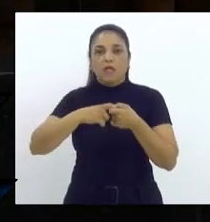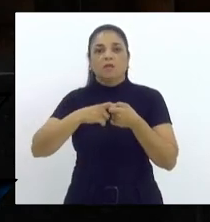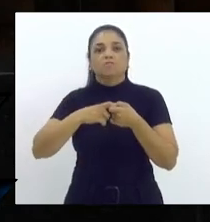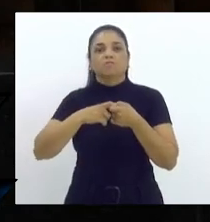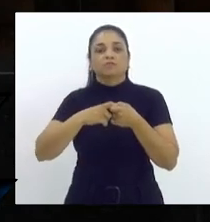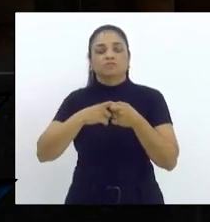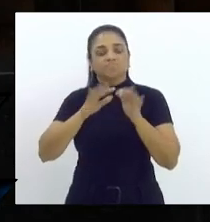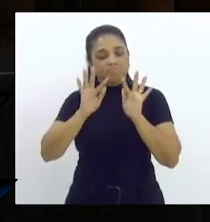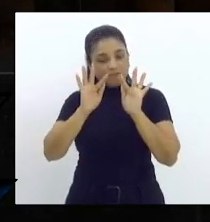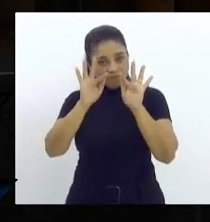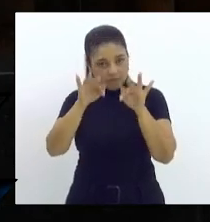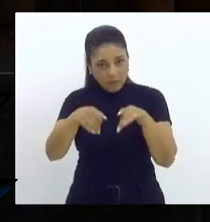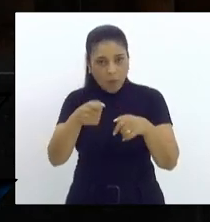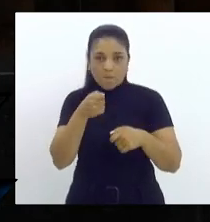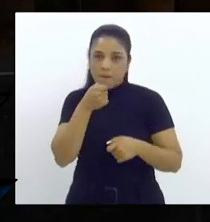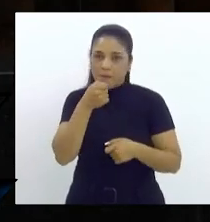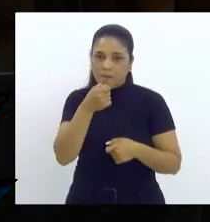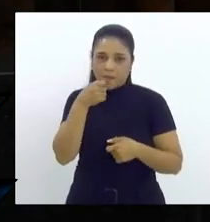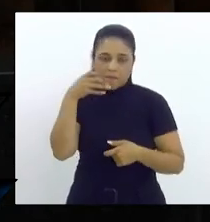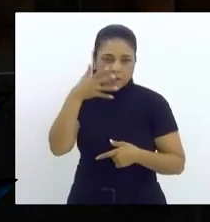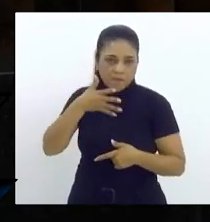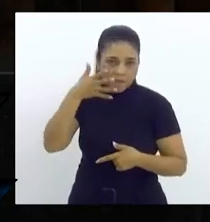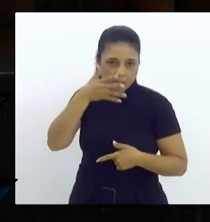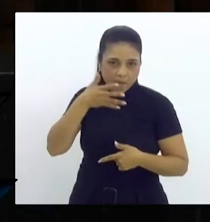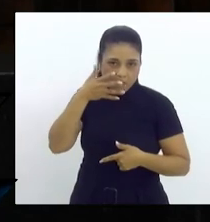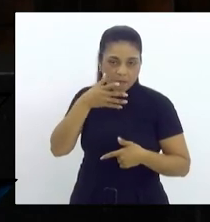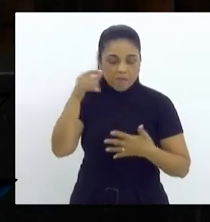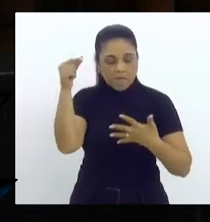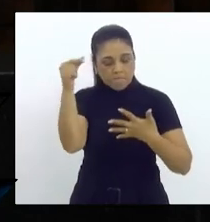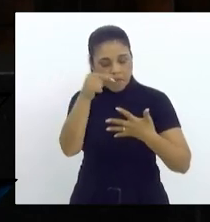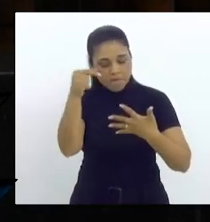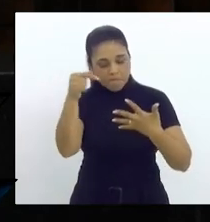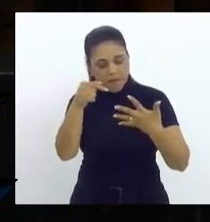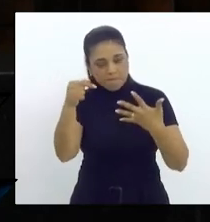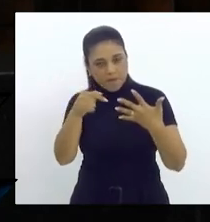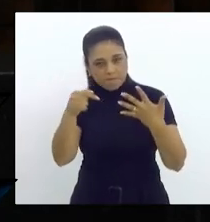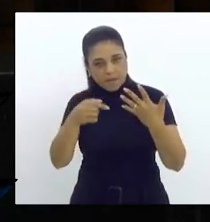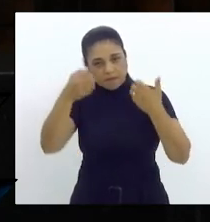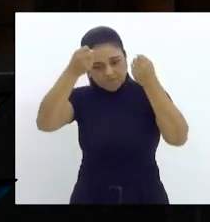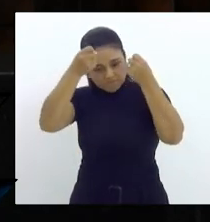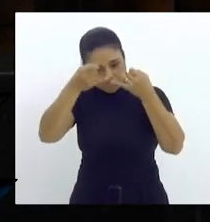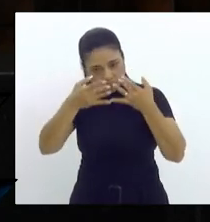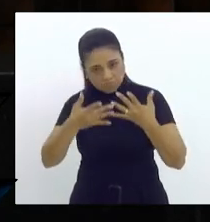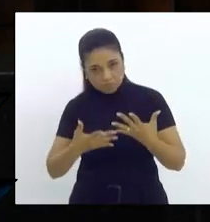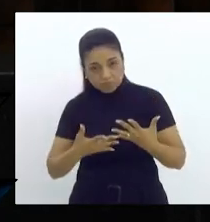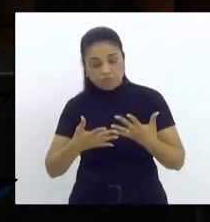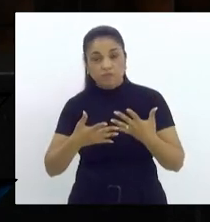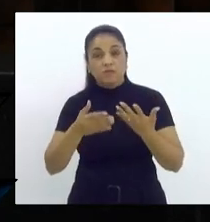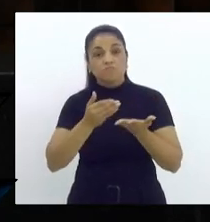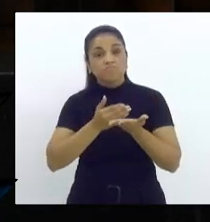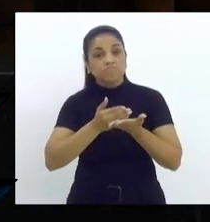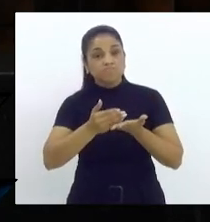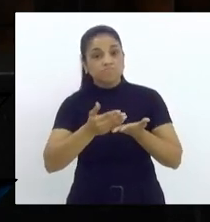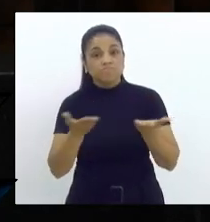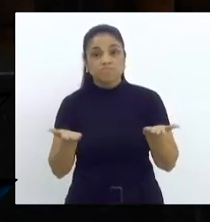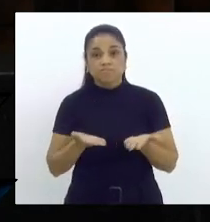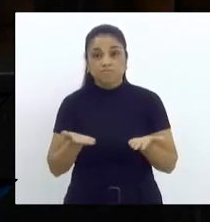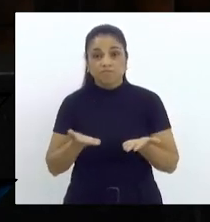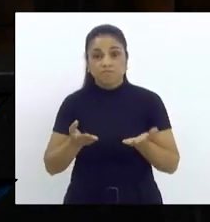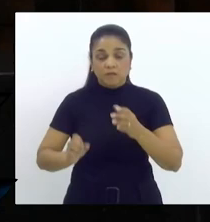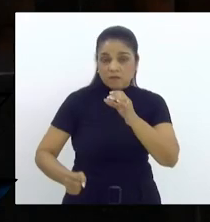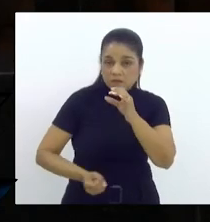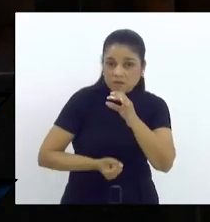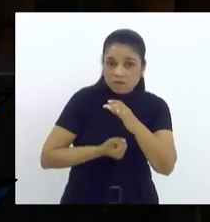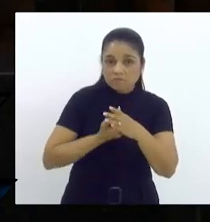para começar a explicitar ponto por ponto, a se iniciar pela